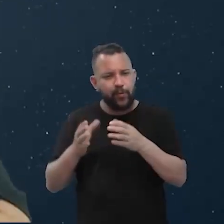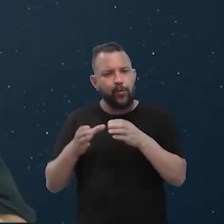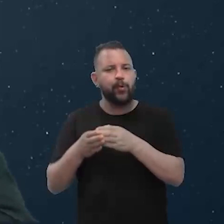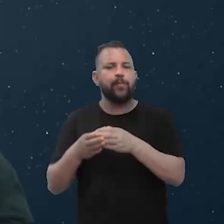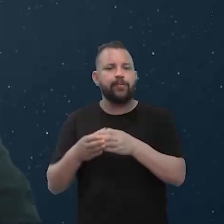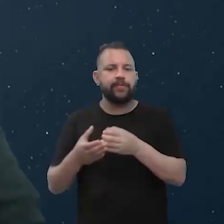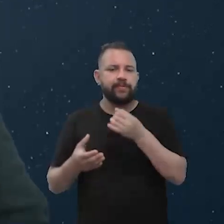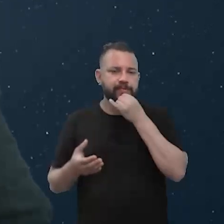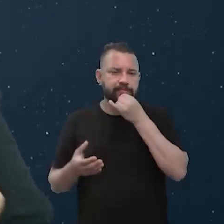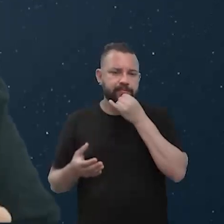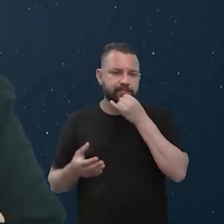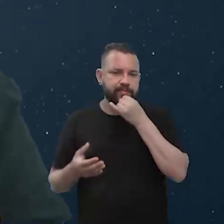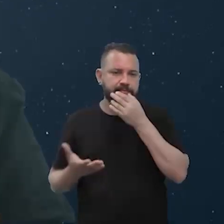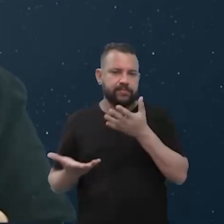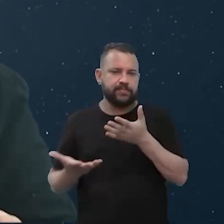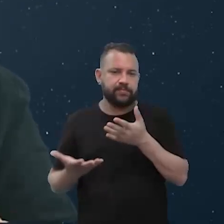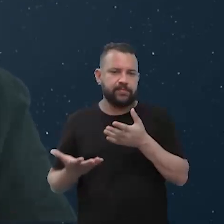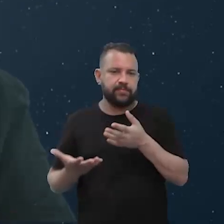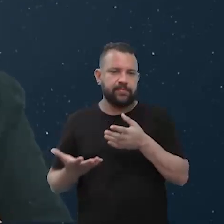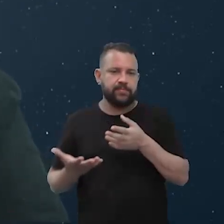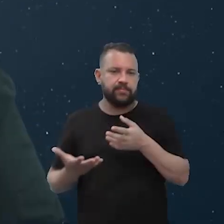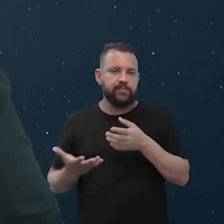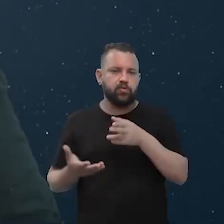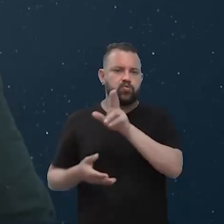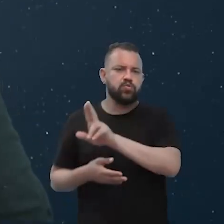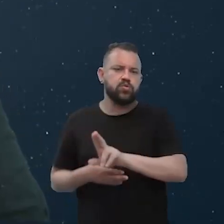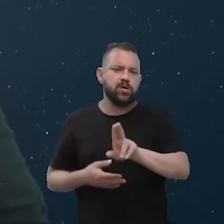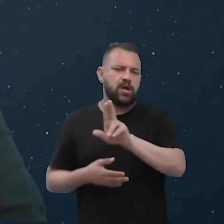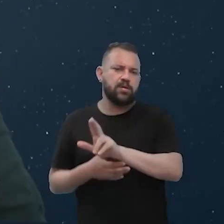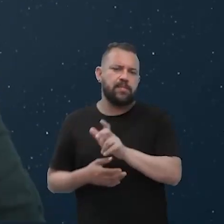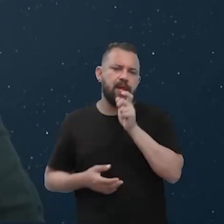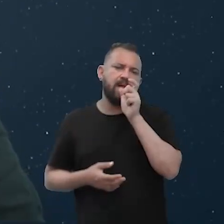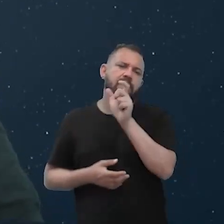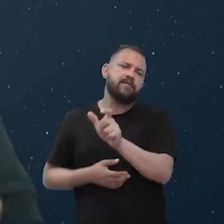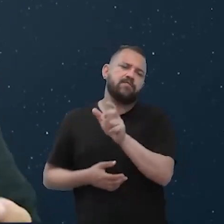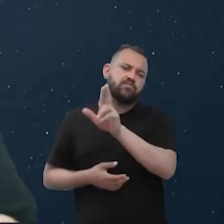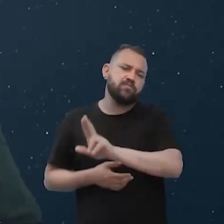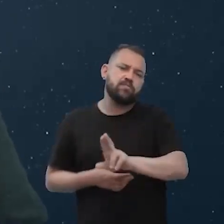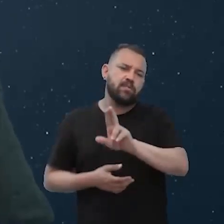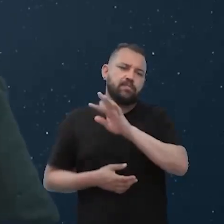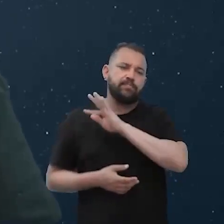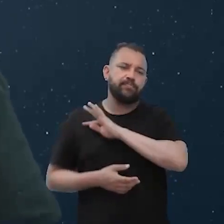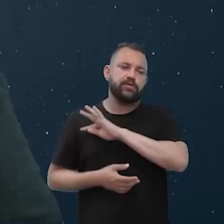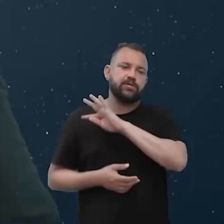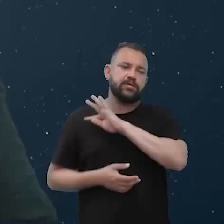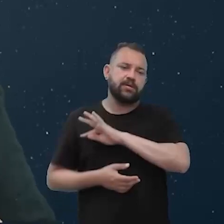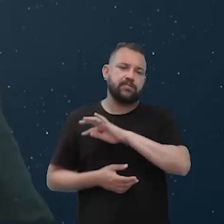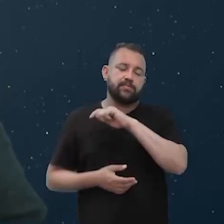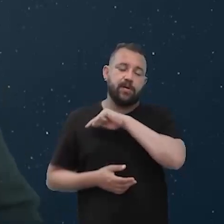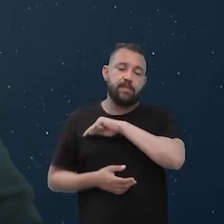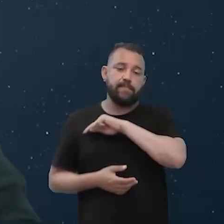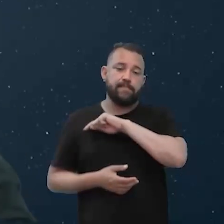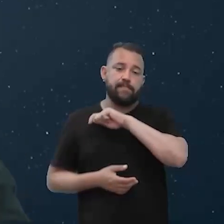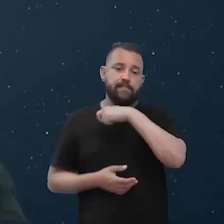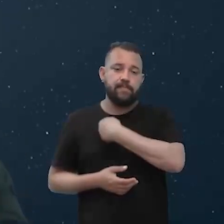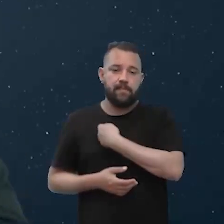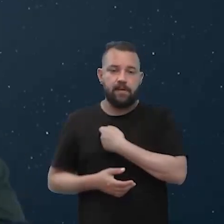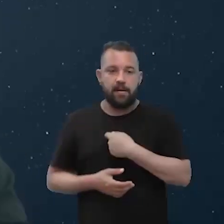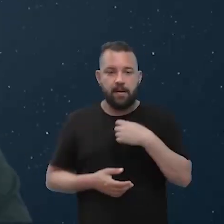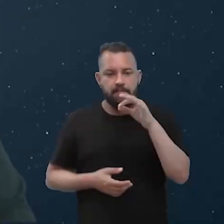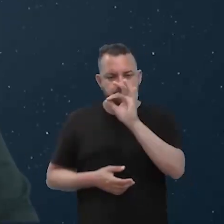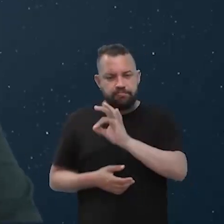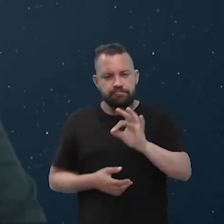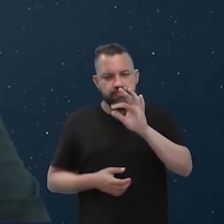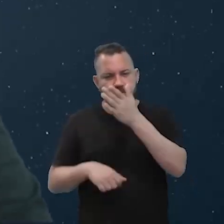grupo. Por exemplo, esses são jargões aí, né, policiais. Então, ele é uma mosca branca,